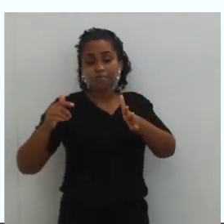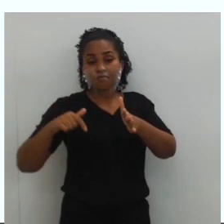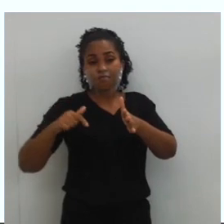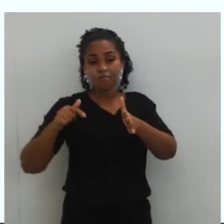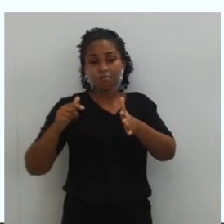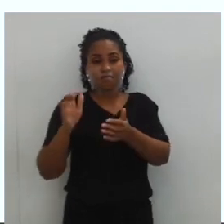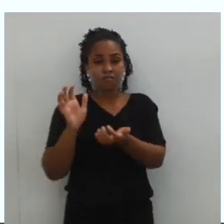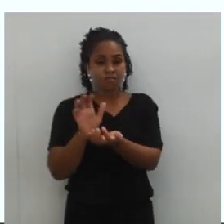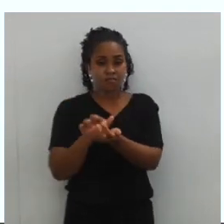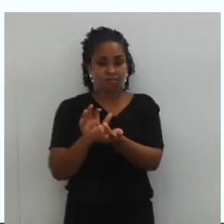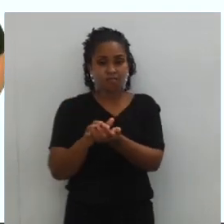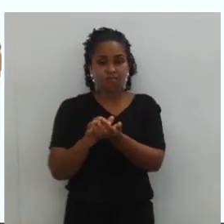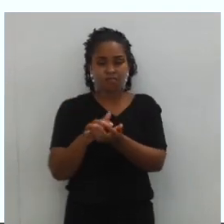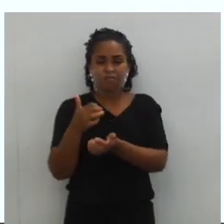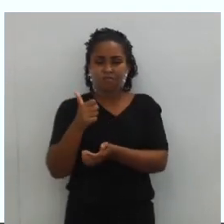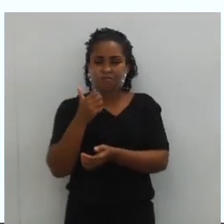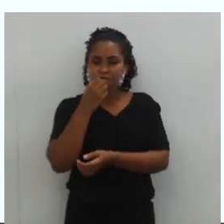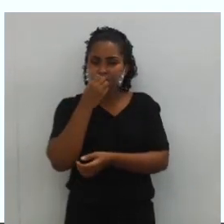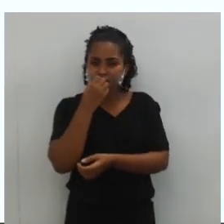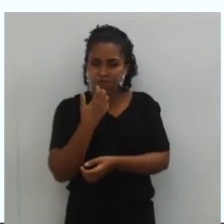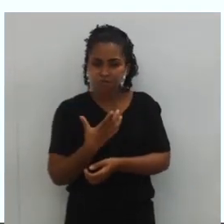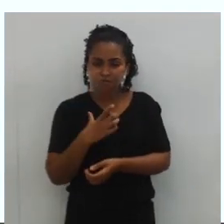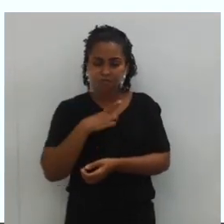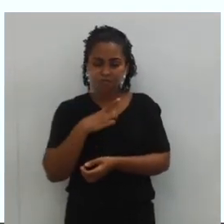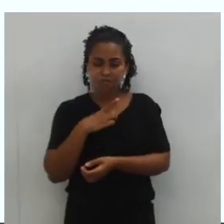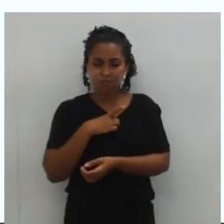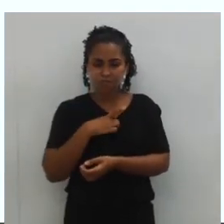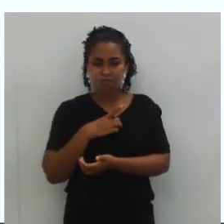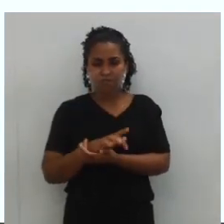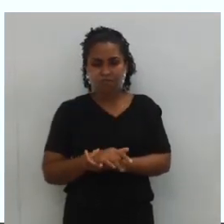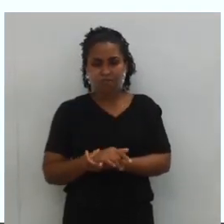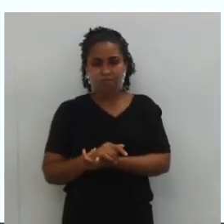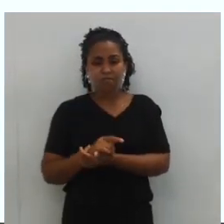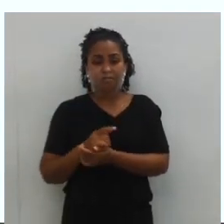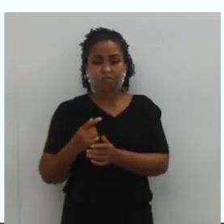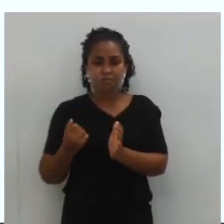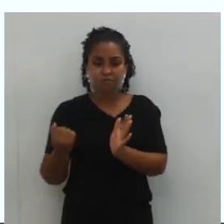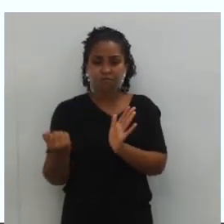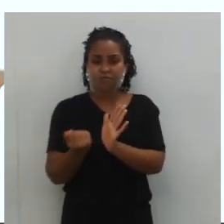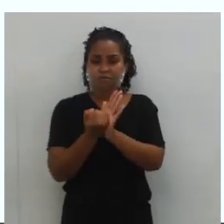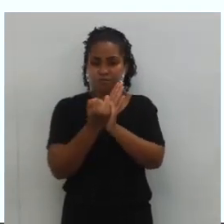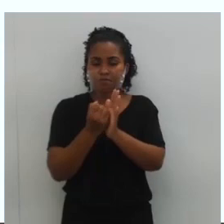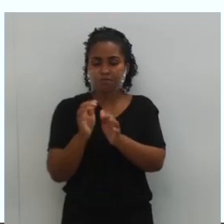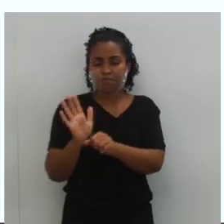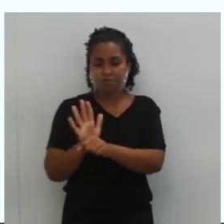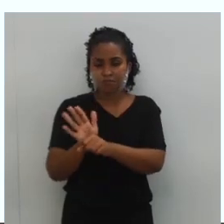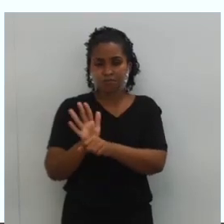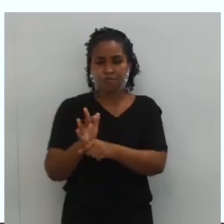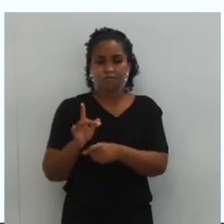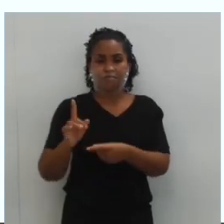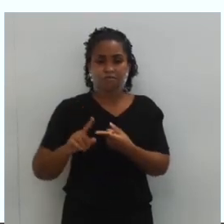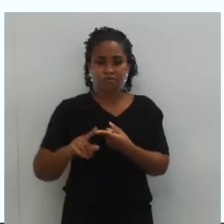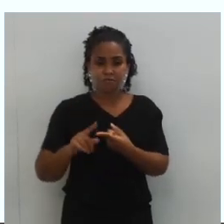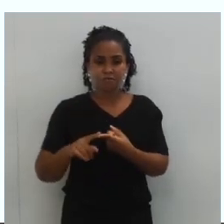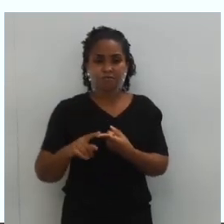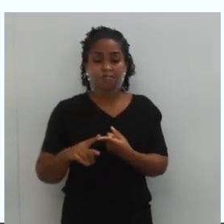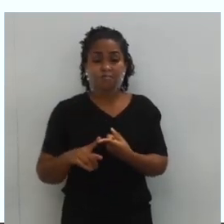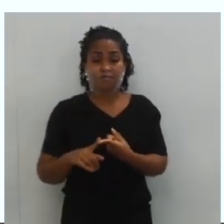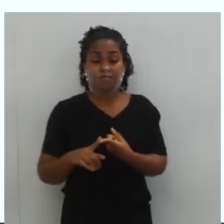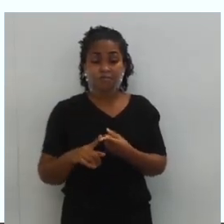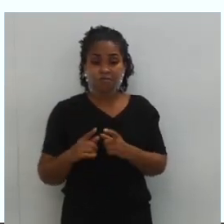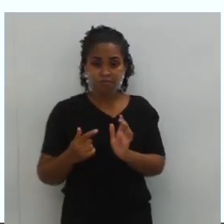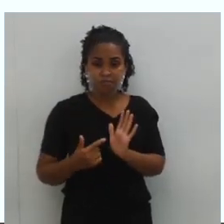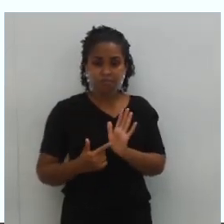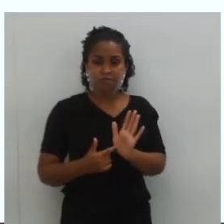pernambucano novamente, né, um filme de qualidade. Ele, com trilha sonora, é considerado o marco do cinema, né, a retomada que tomou, e teve